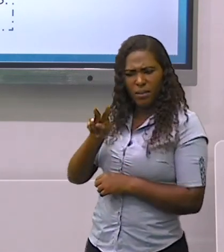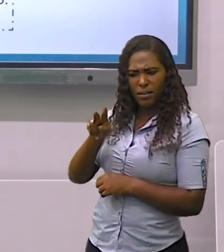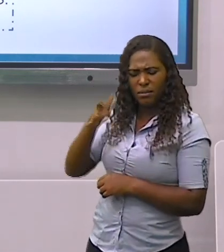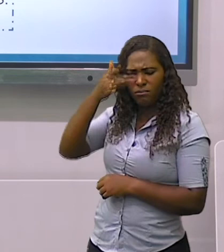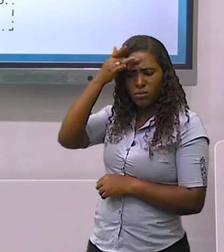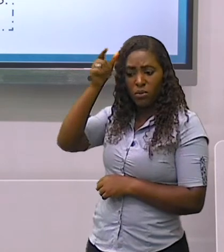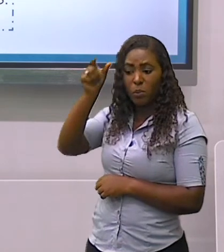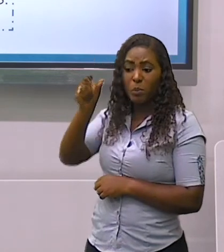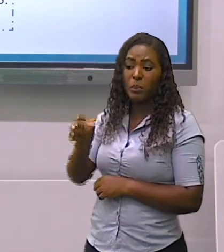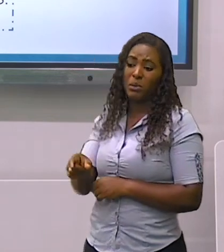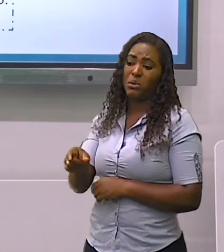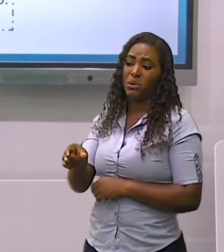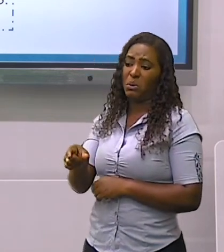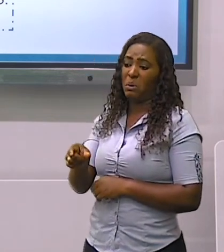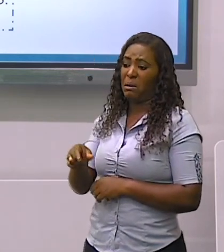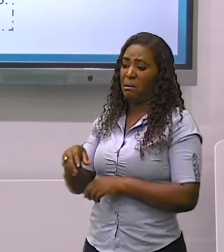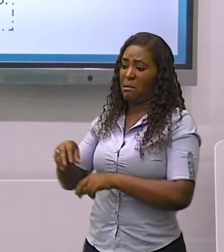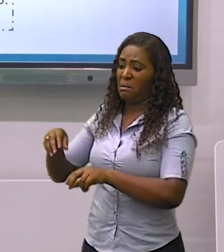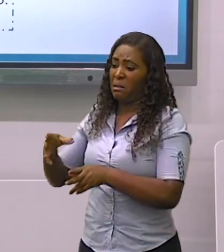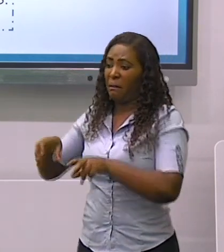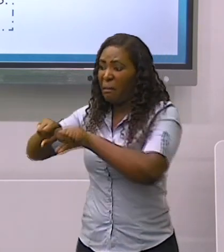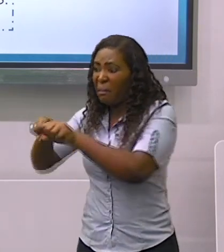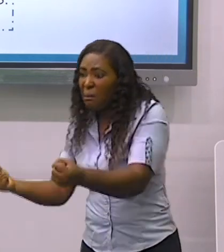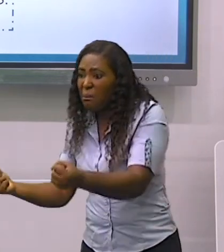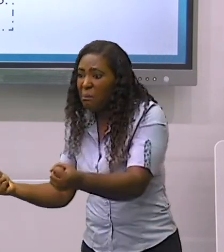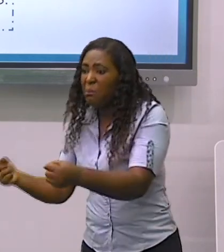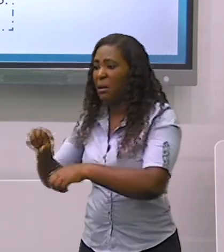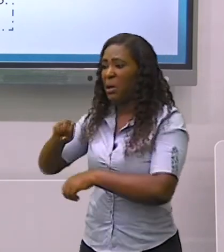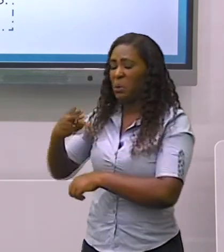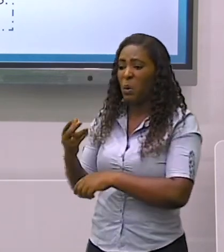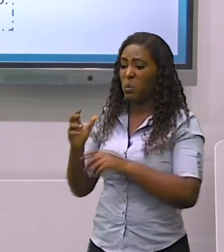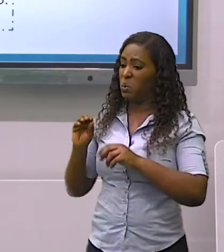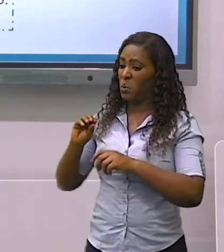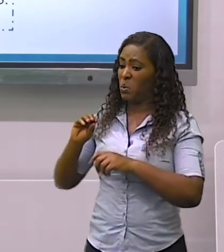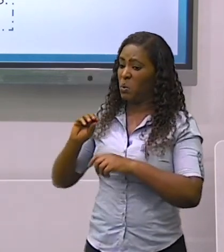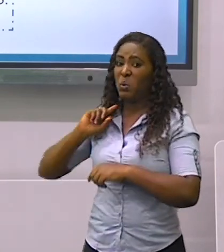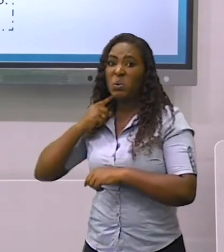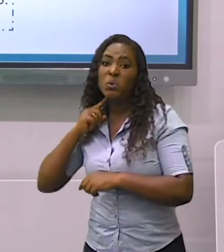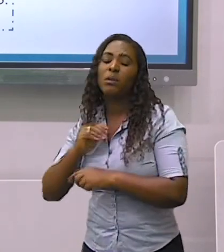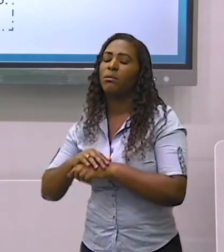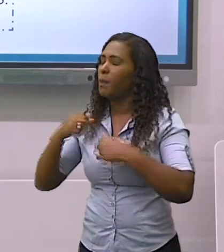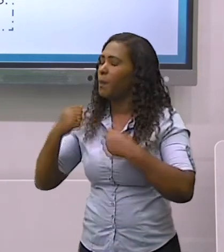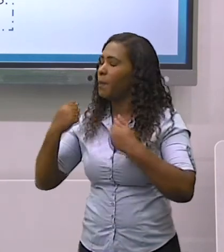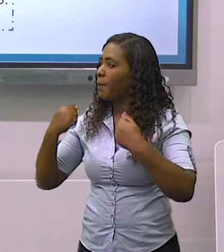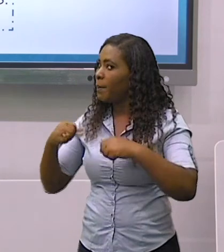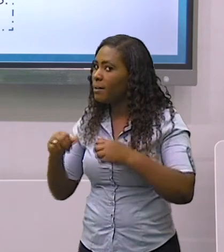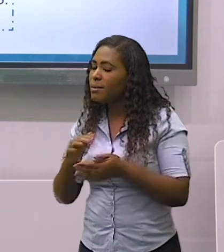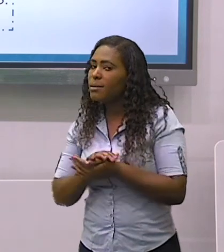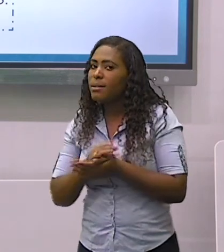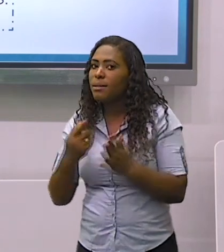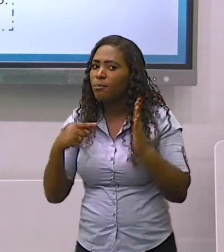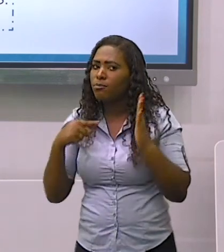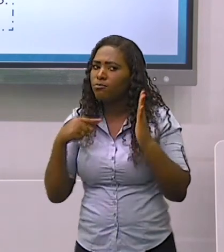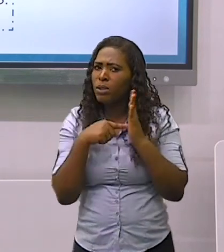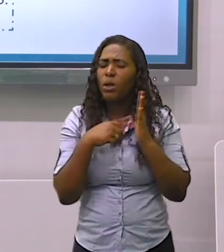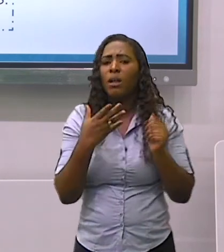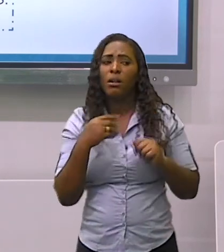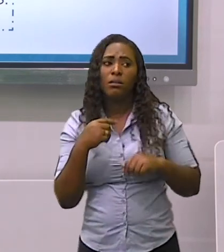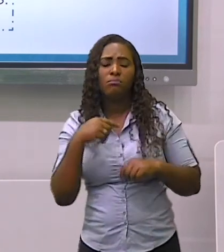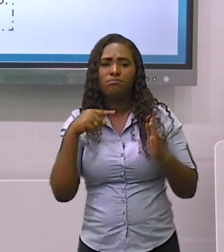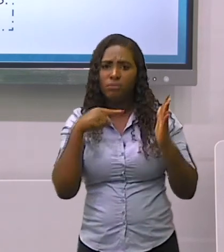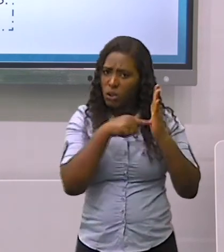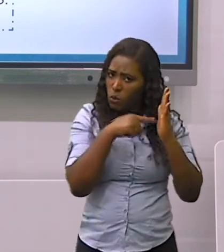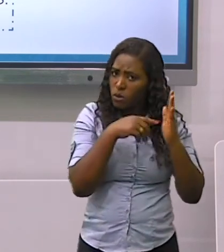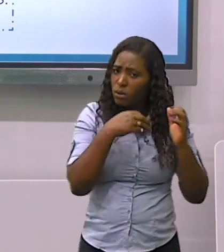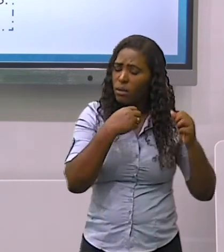públicos, é preciso denunciar junto aos órgãos competentes no governo municipal, para que as devidas